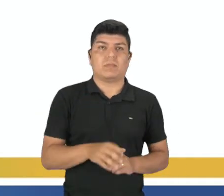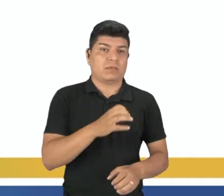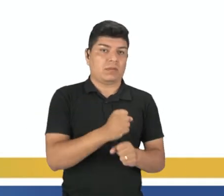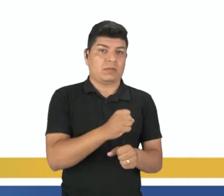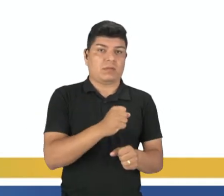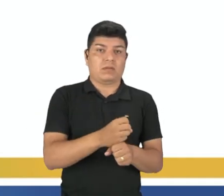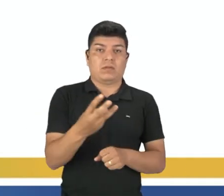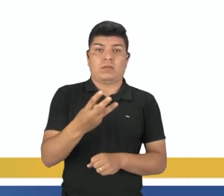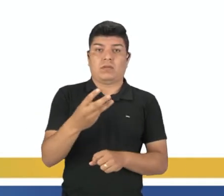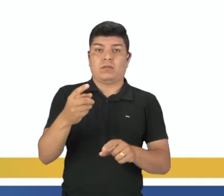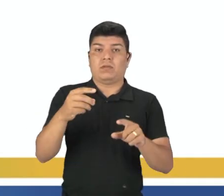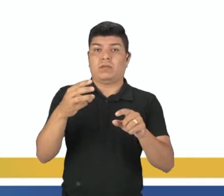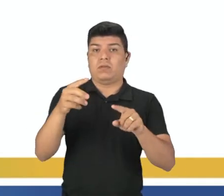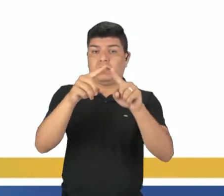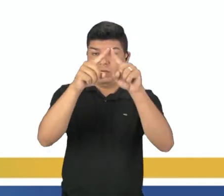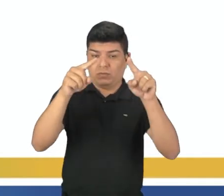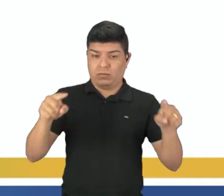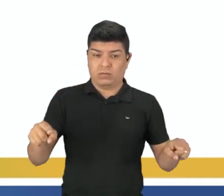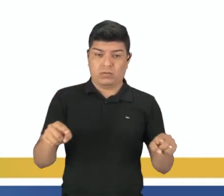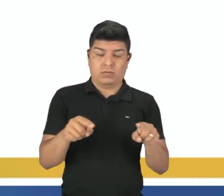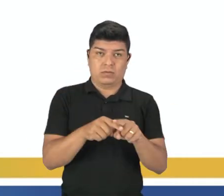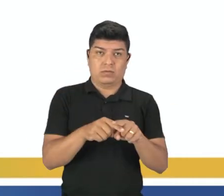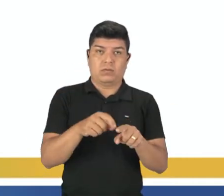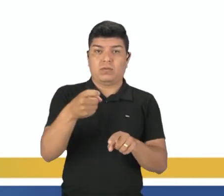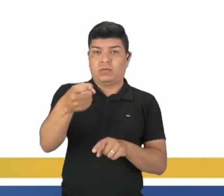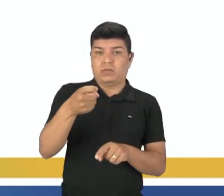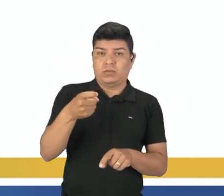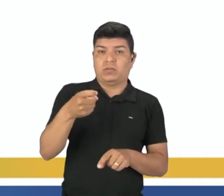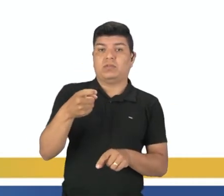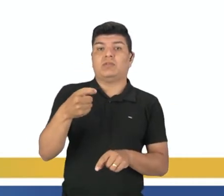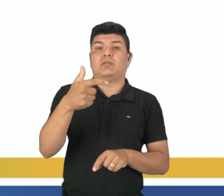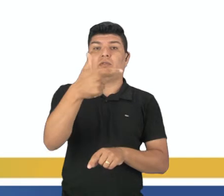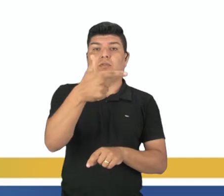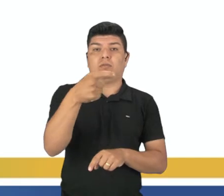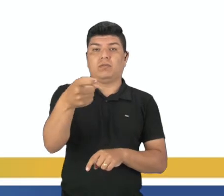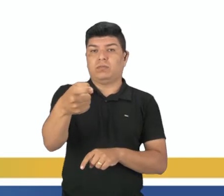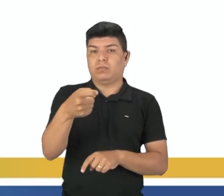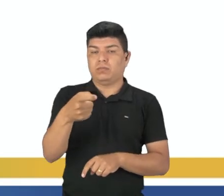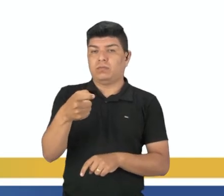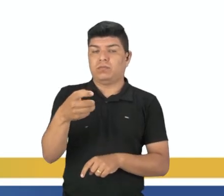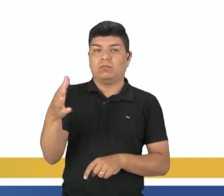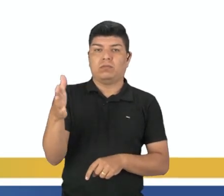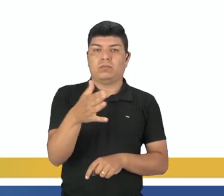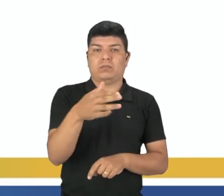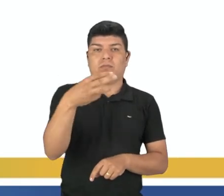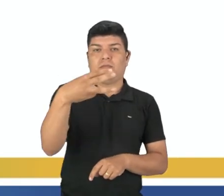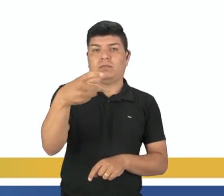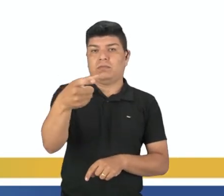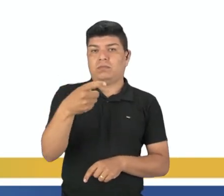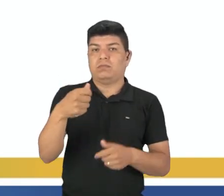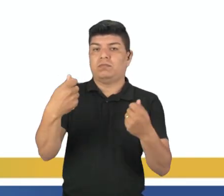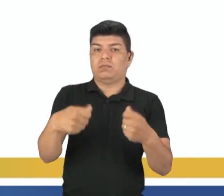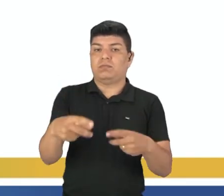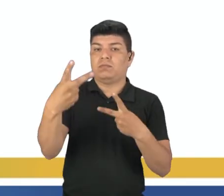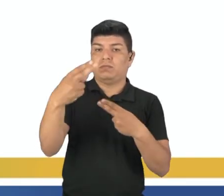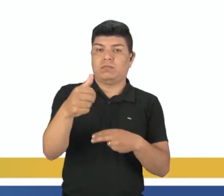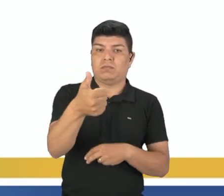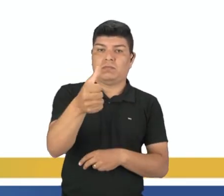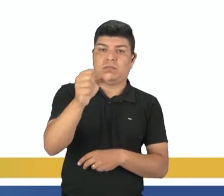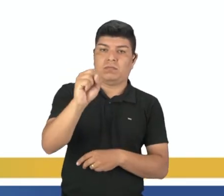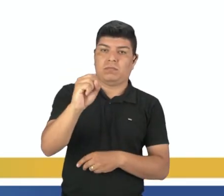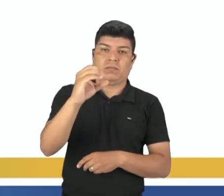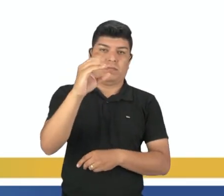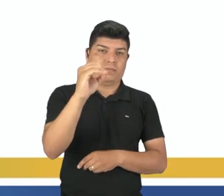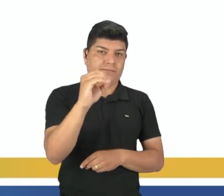dos três ângulos, né, que no caso são x, 2x e 3x, tem que ser igual a 180. Então,